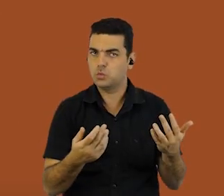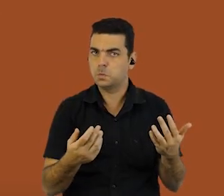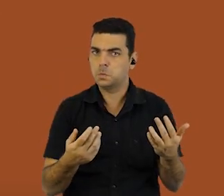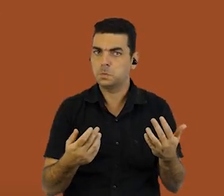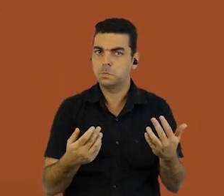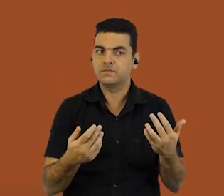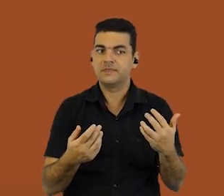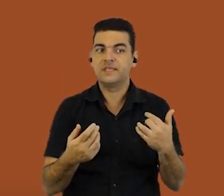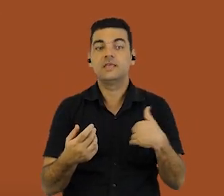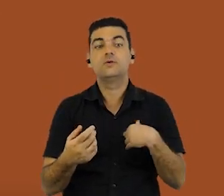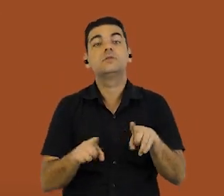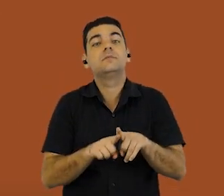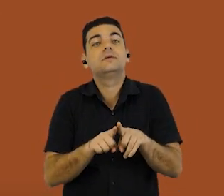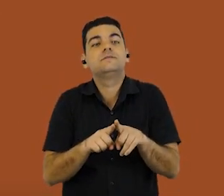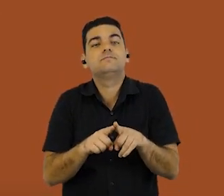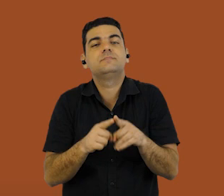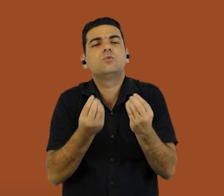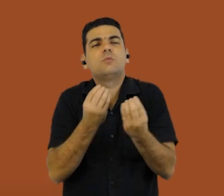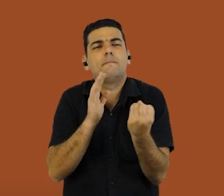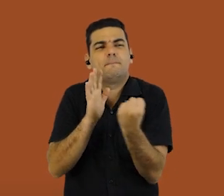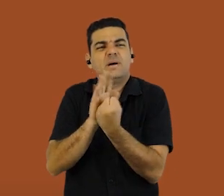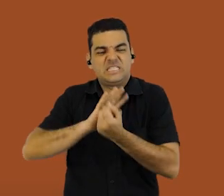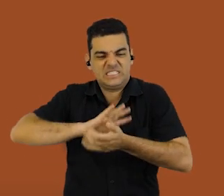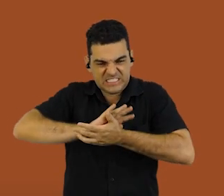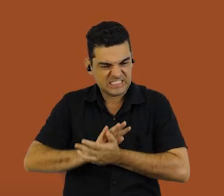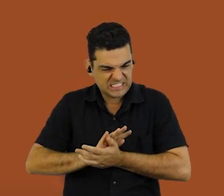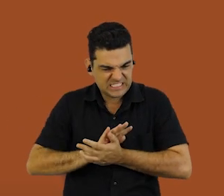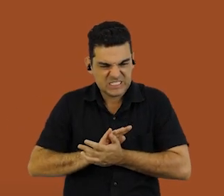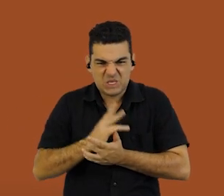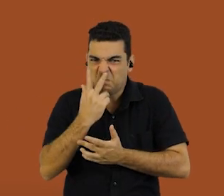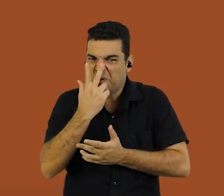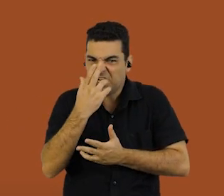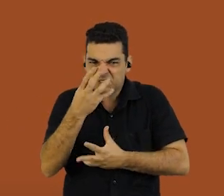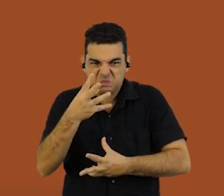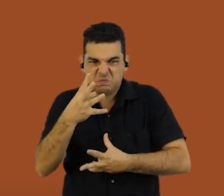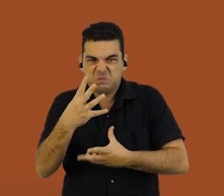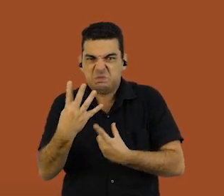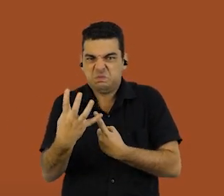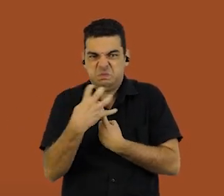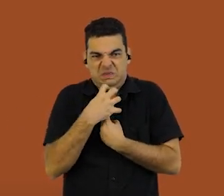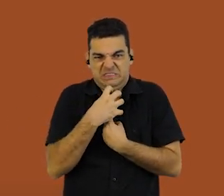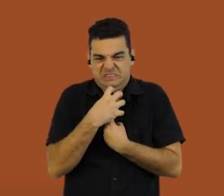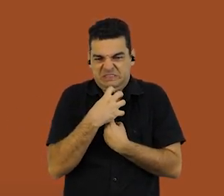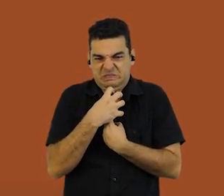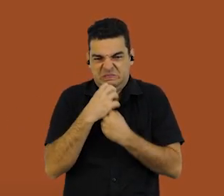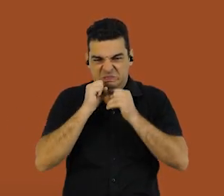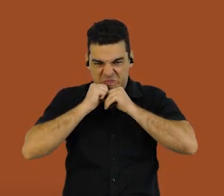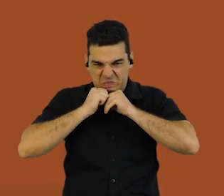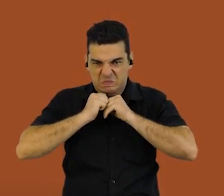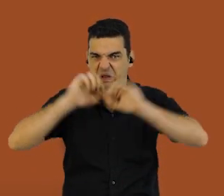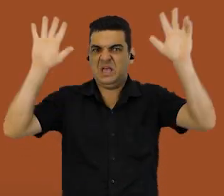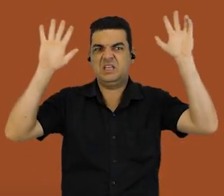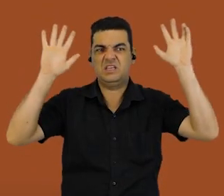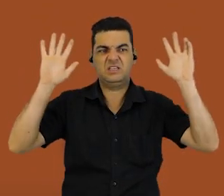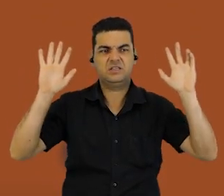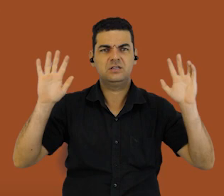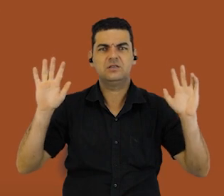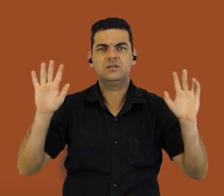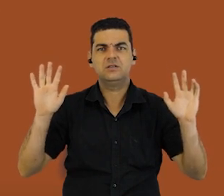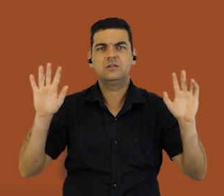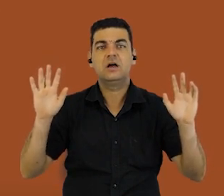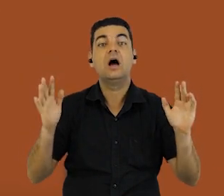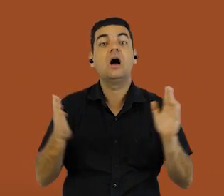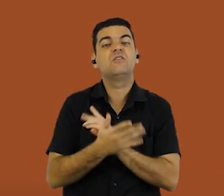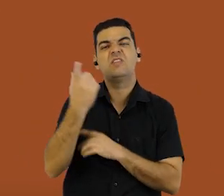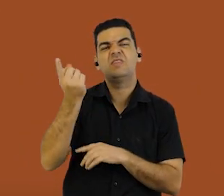e de encontrar as marcas do racismo que foram se consolidando e foram sendo silenciadas em mim. Não, não,